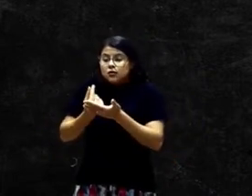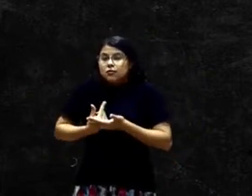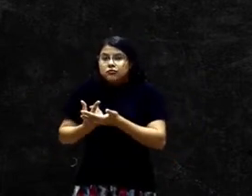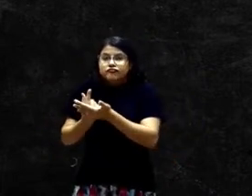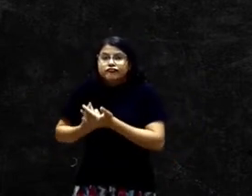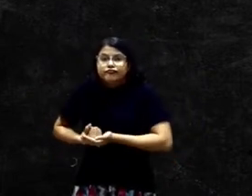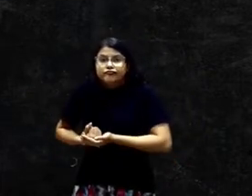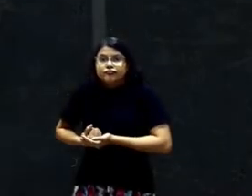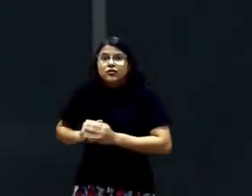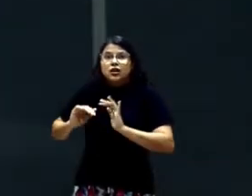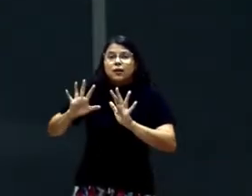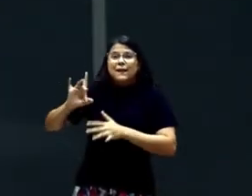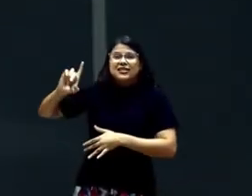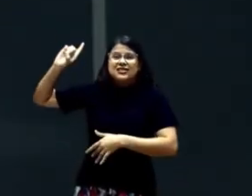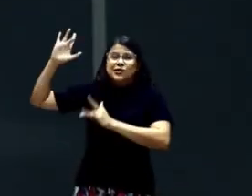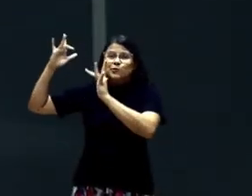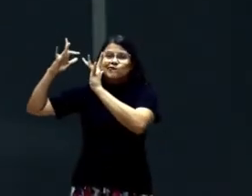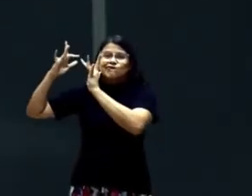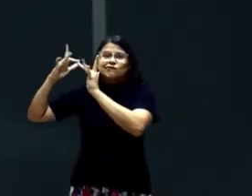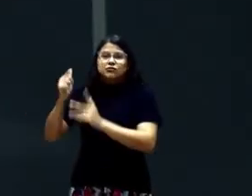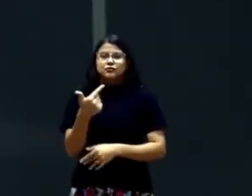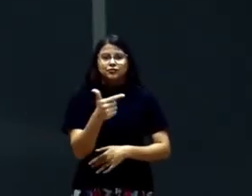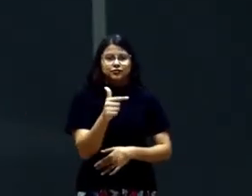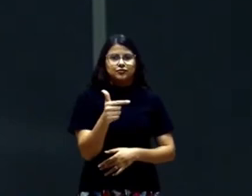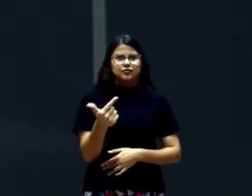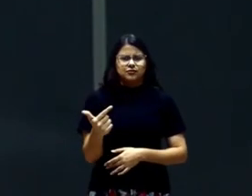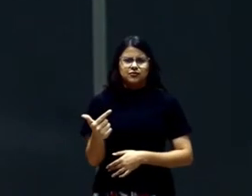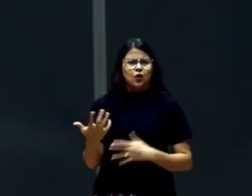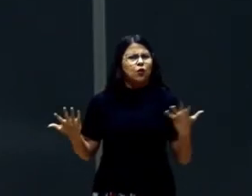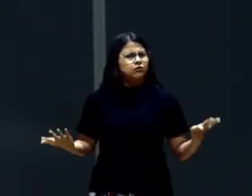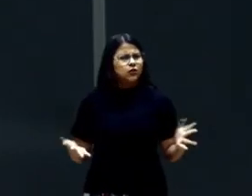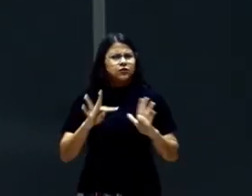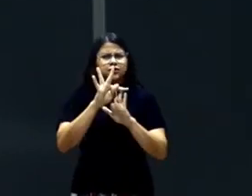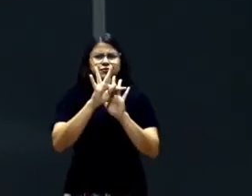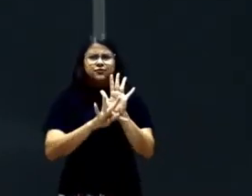Deus. Glória a Jesus. Texto duro, né, irmão?